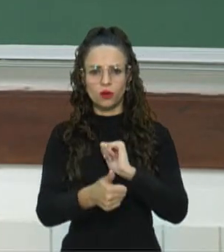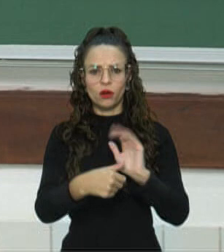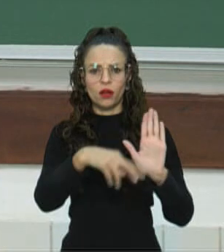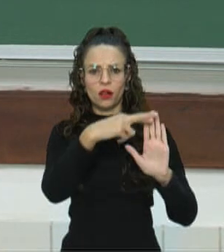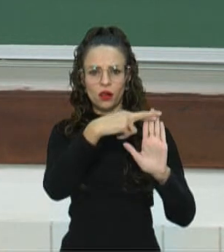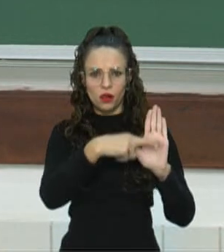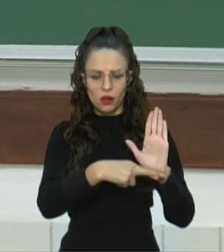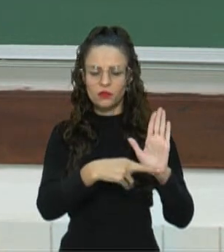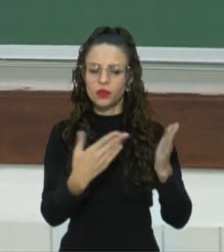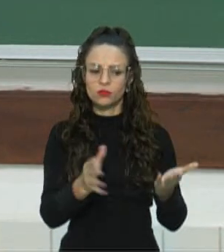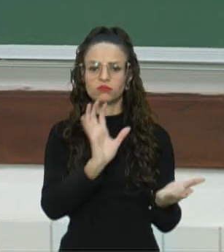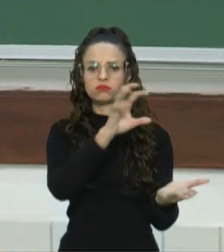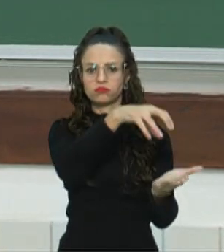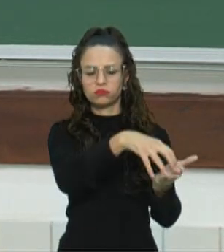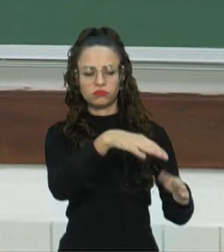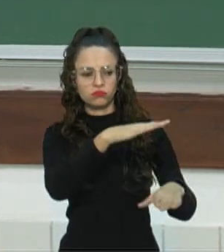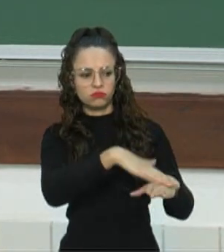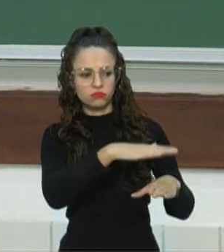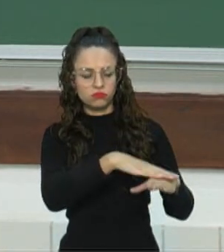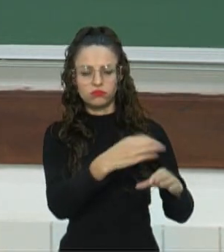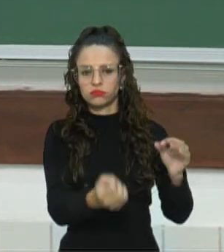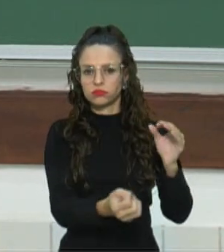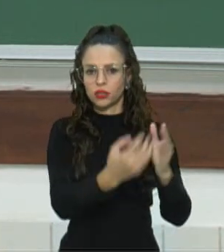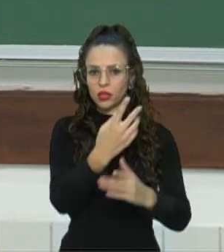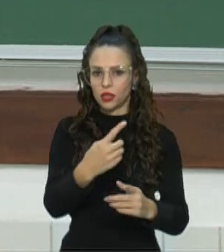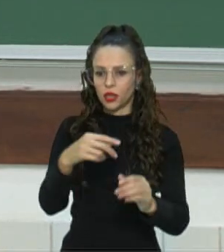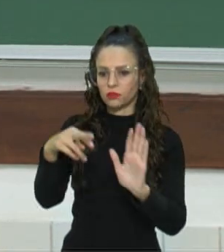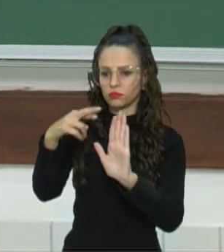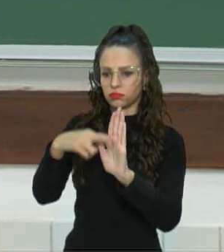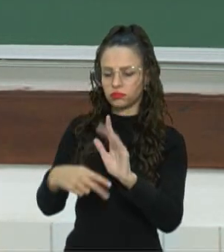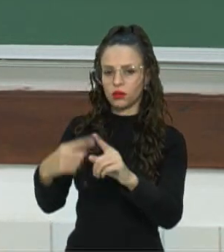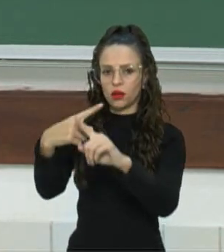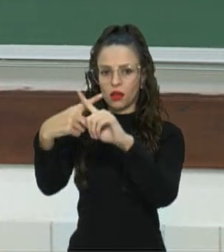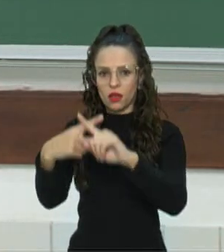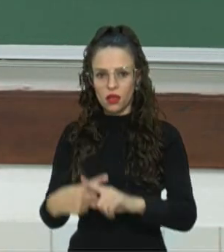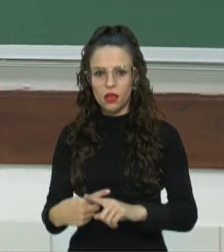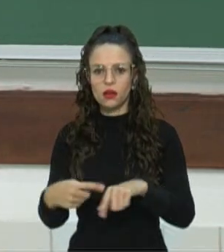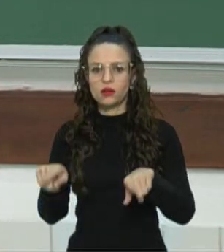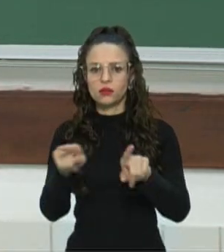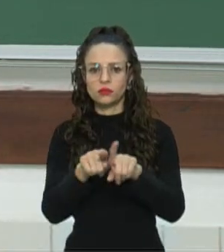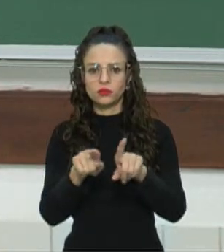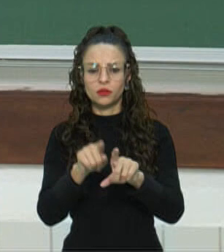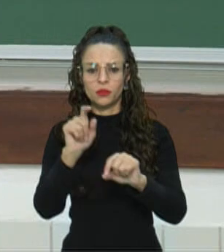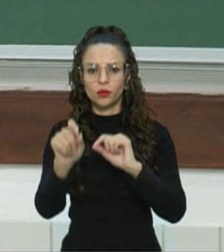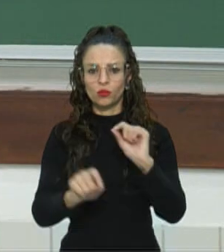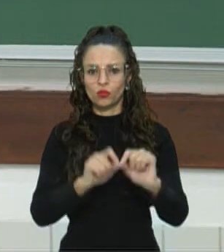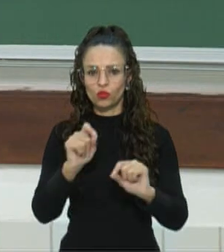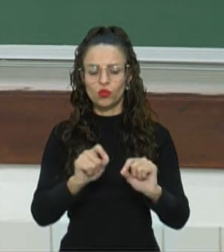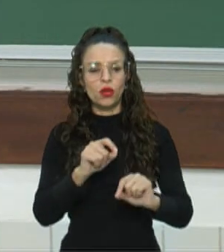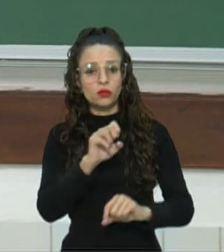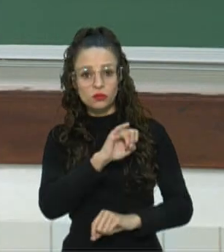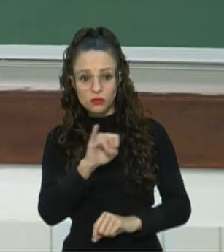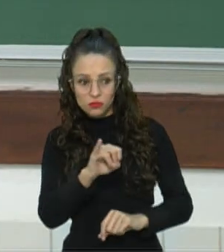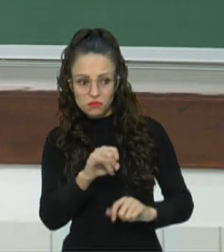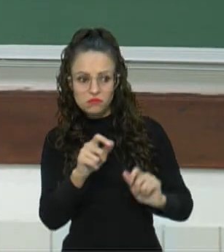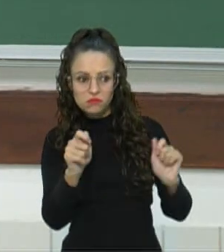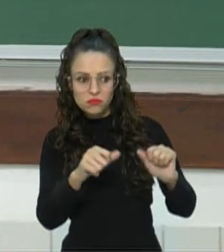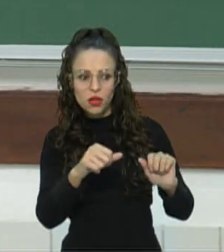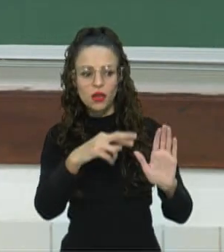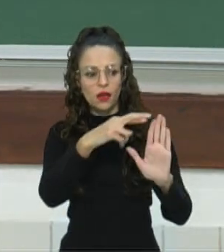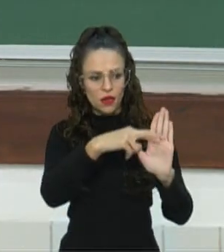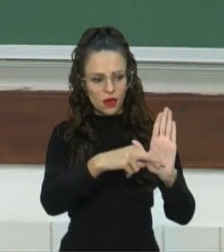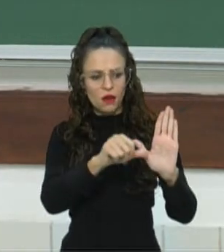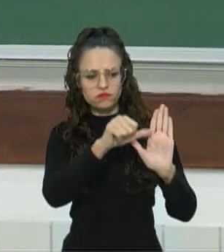Então essas entidades fazem campeonatos, homologam regras, se preciso também alteram as regras, e no